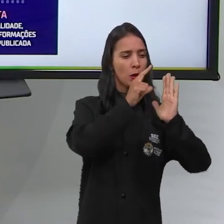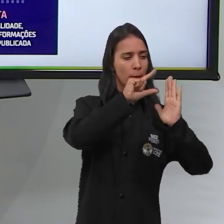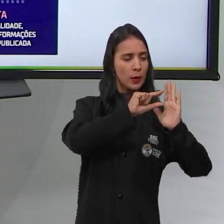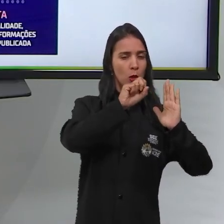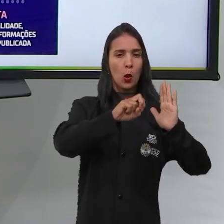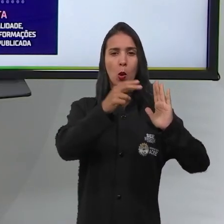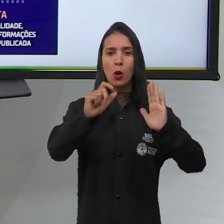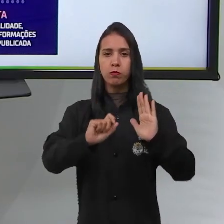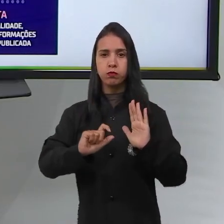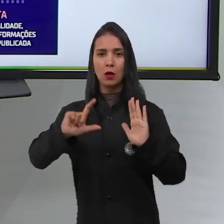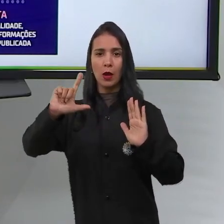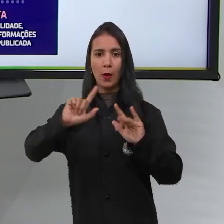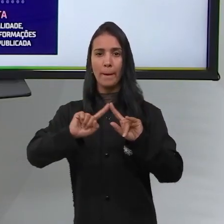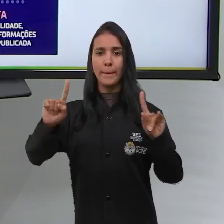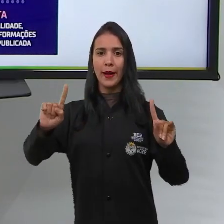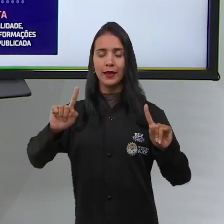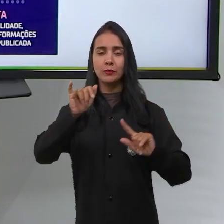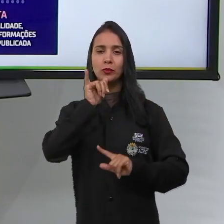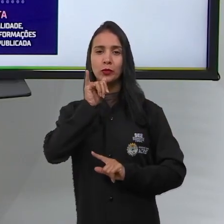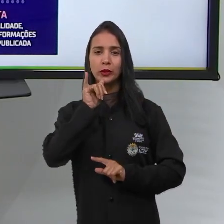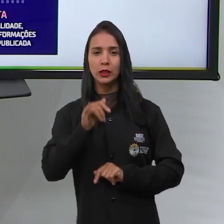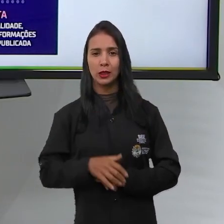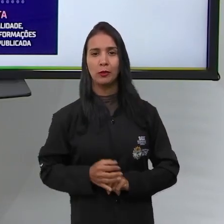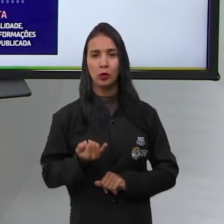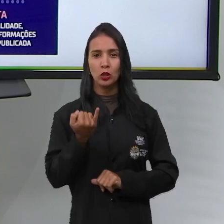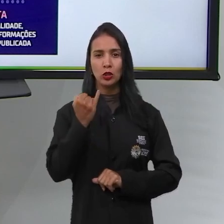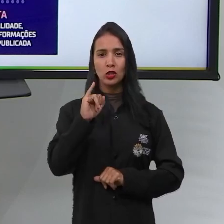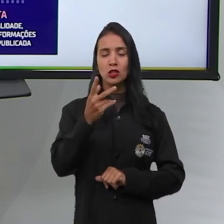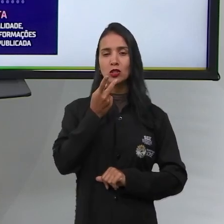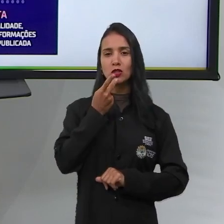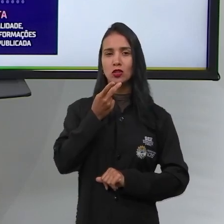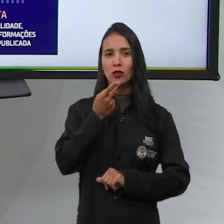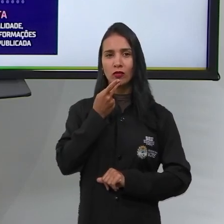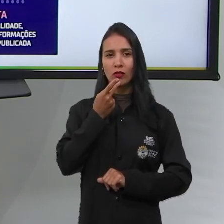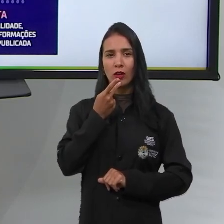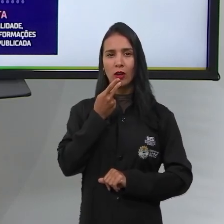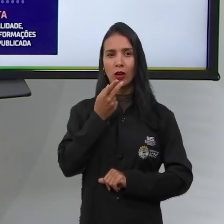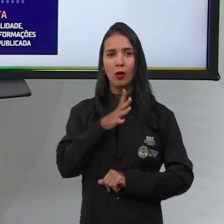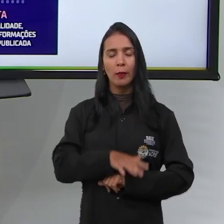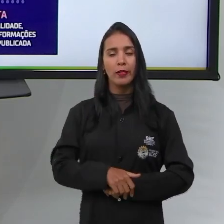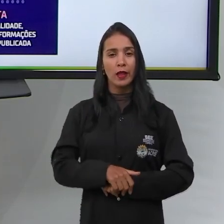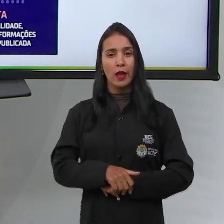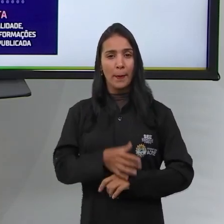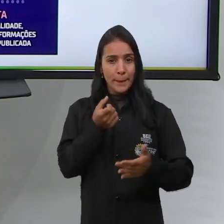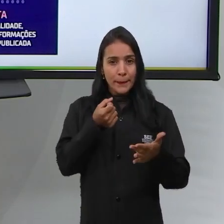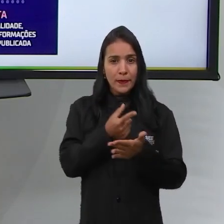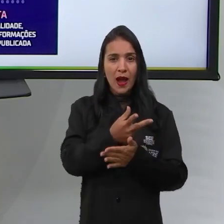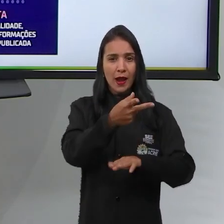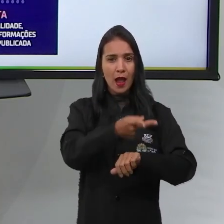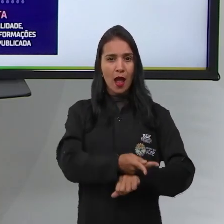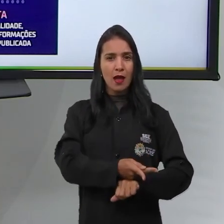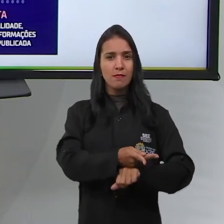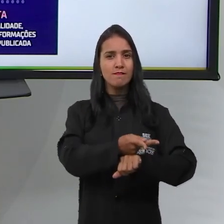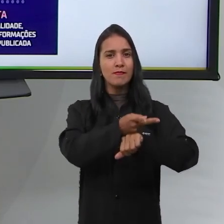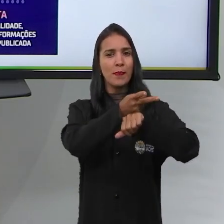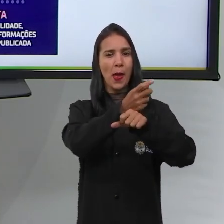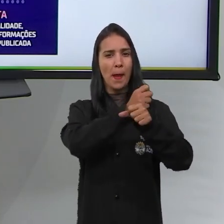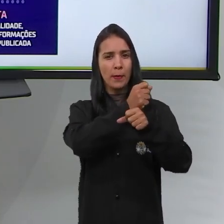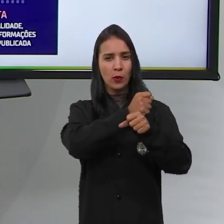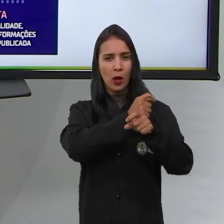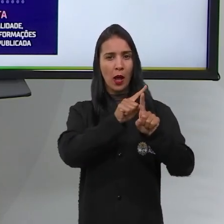emoção. Por exemplo, como o anúncio do pagamento de um prêmio anual com data do ano anterior, e